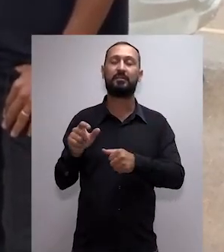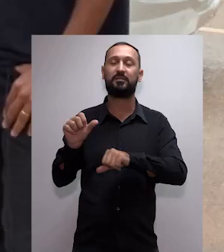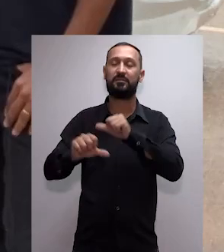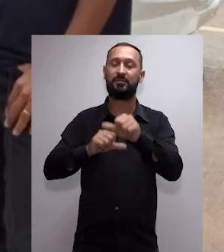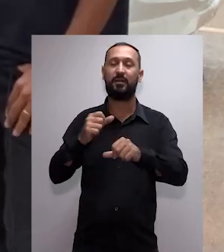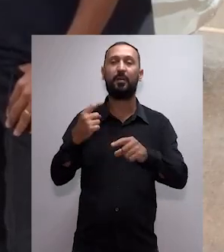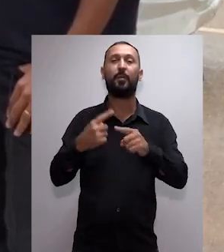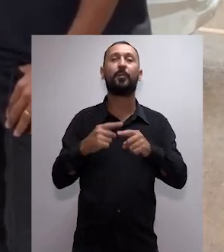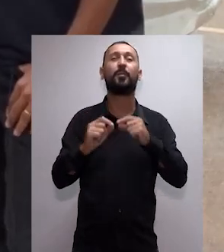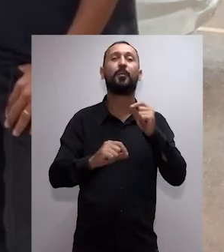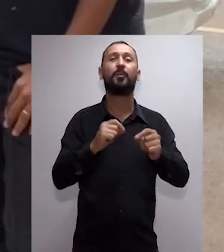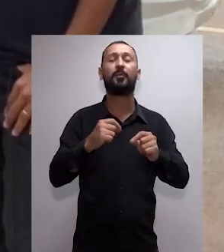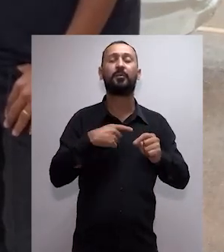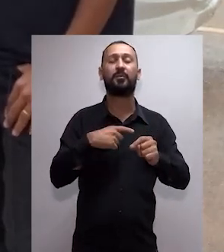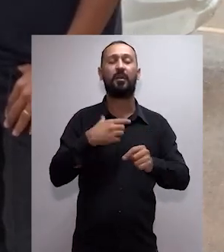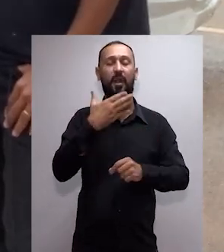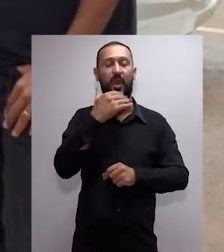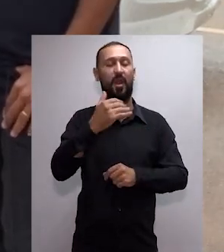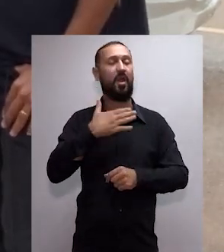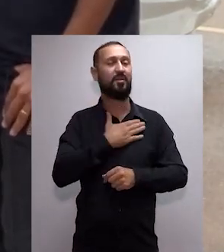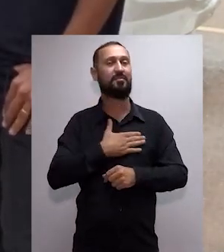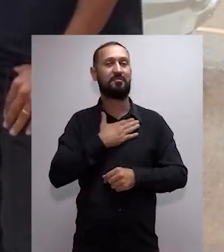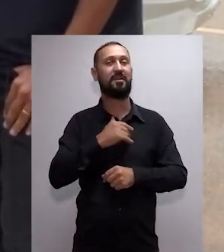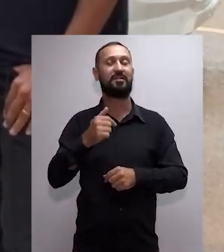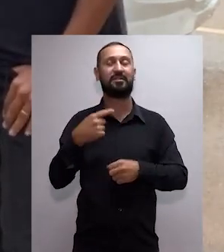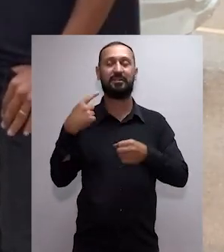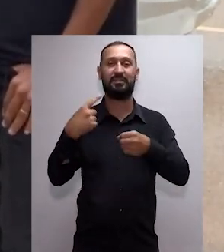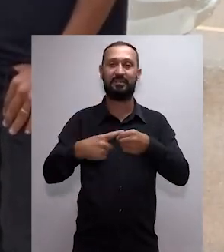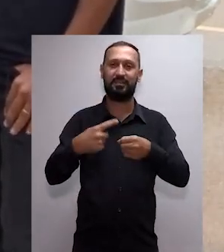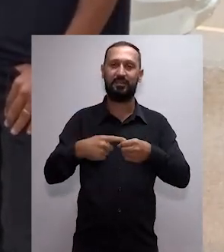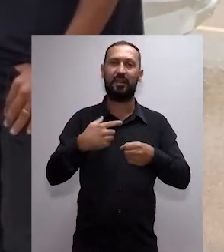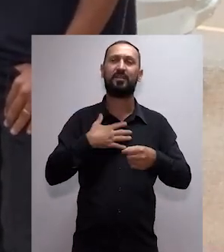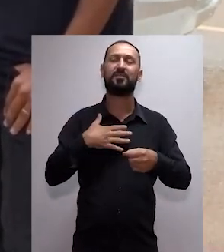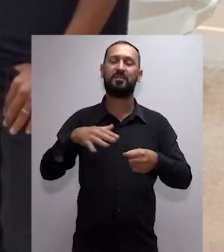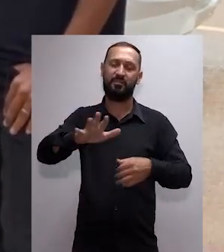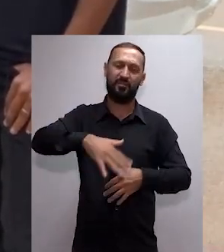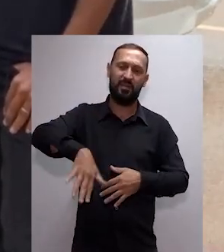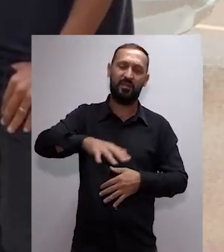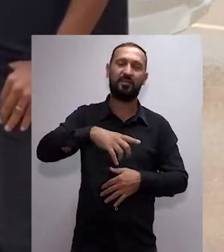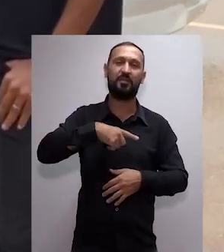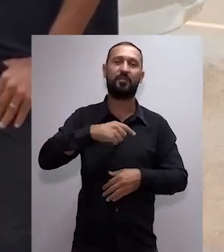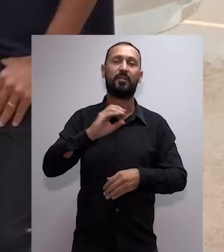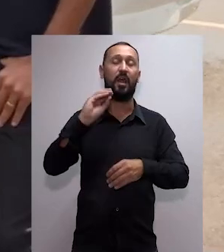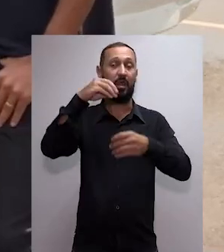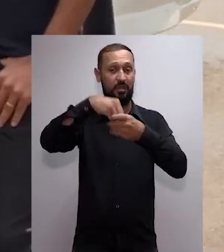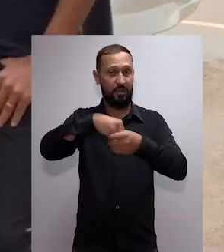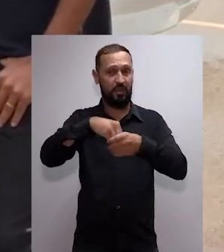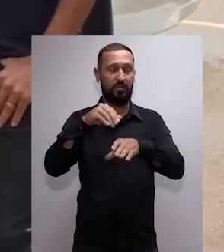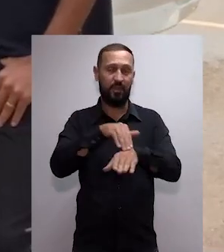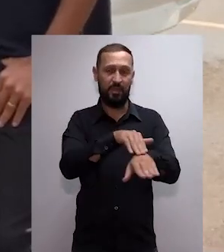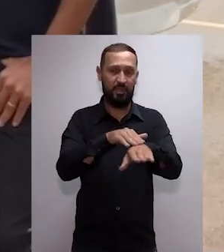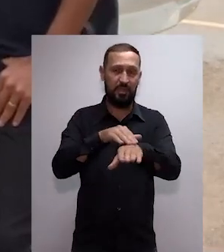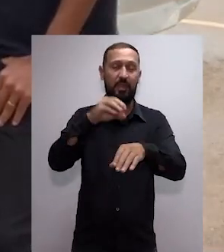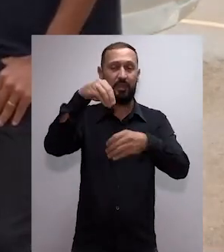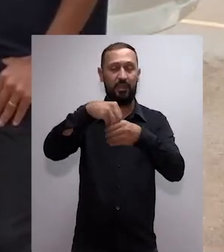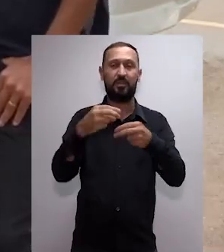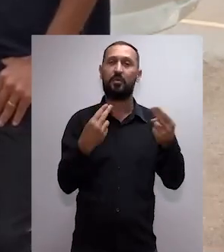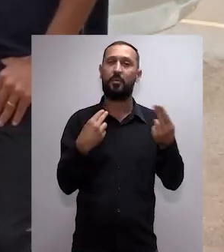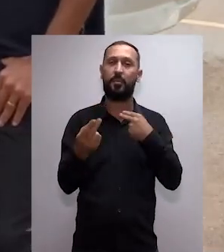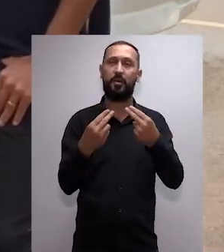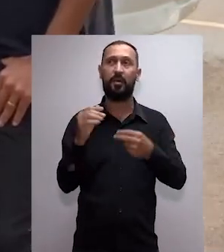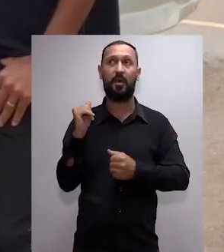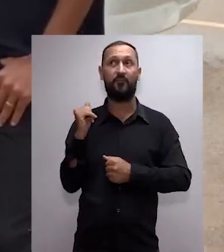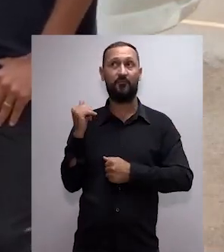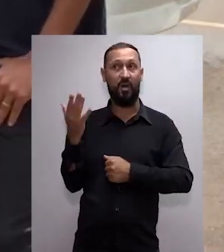No meu caso é mais dentro da cidade, né? Você quer Trabalhar com caminhão mais dentro da cidade. Você quer fazer transporte interurbano? Isso. Não era o que